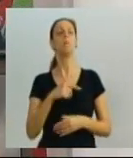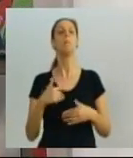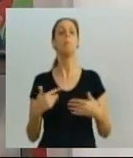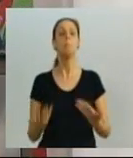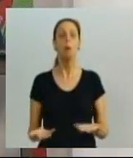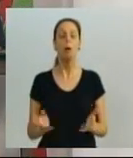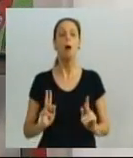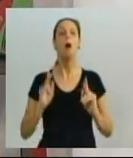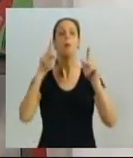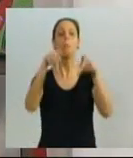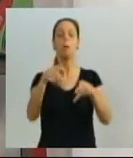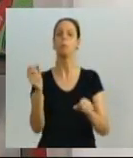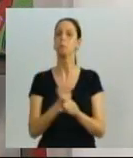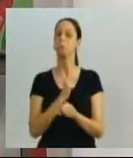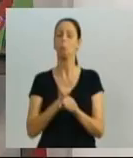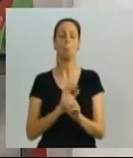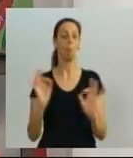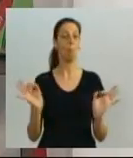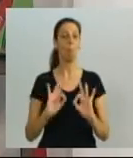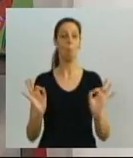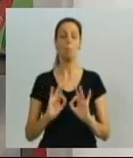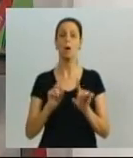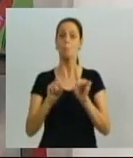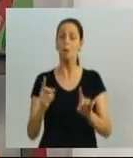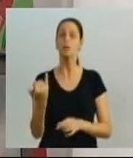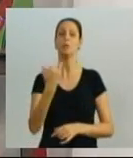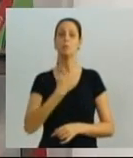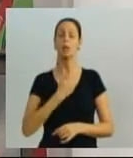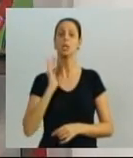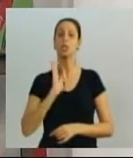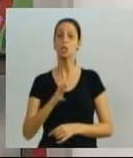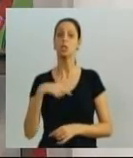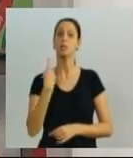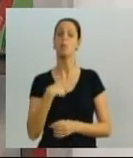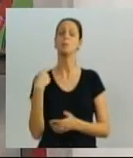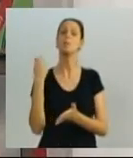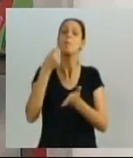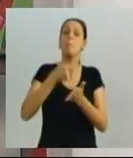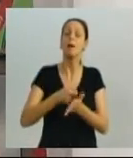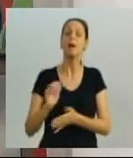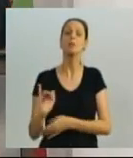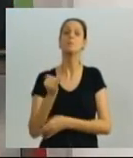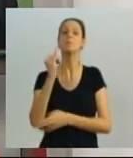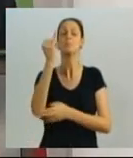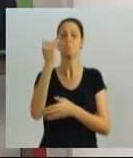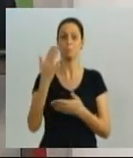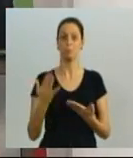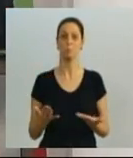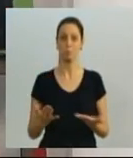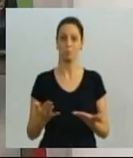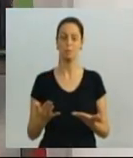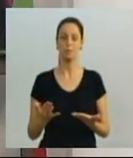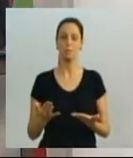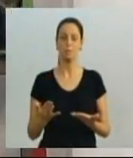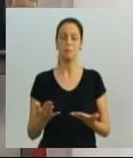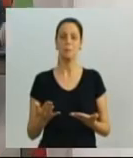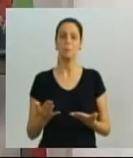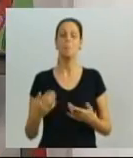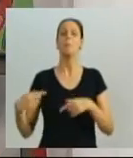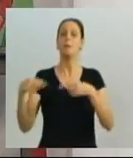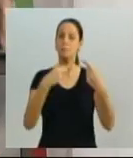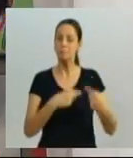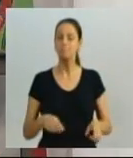ponte? Dizem que estamos pagando juro. Roberto da Luz, ele é bem, discute tecnicamente e vai buscar